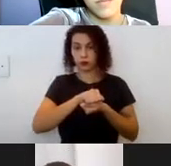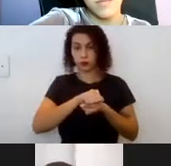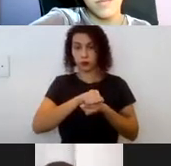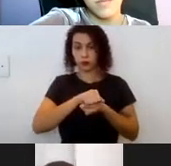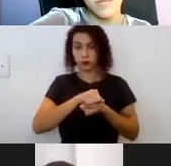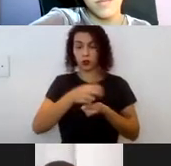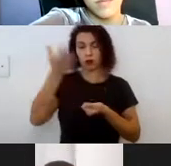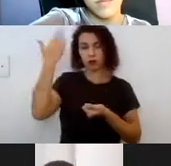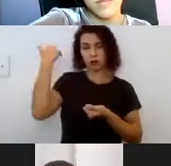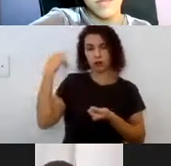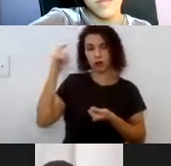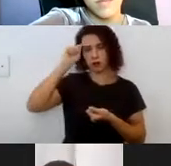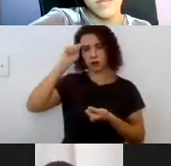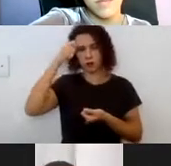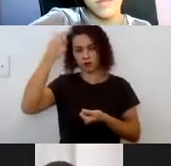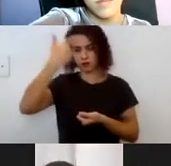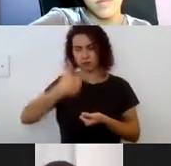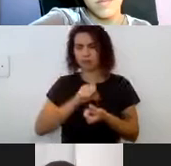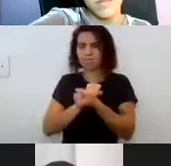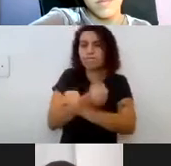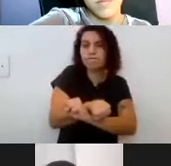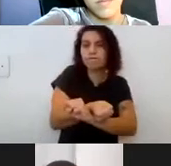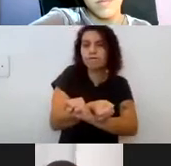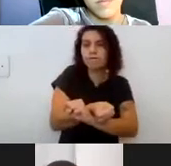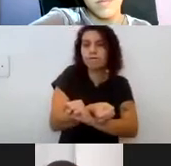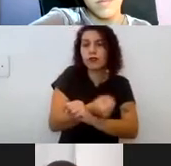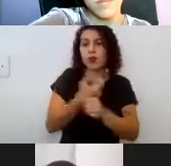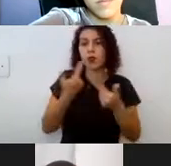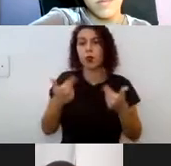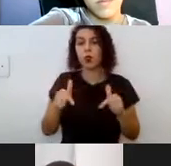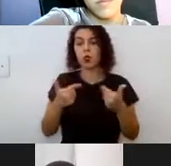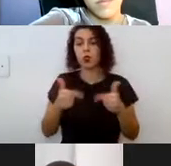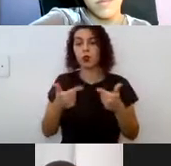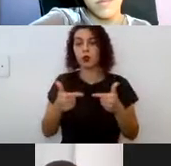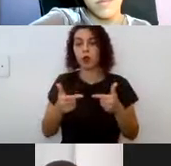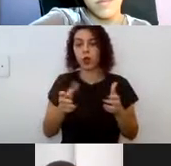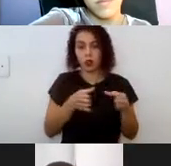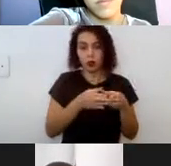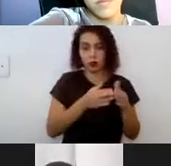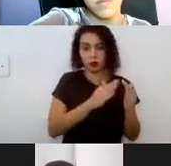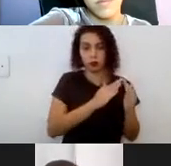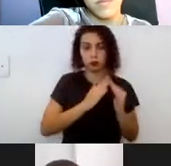de África e não existe colônias em corpo